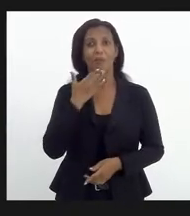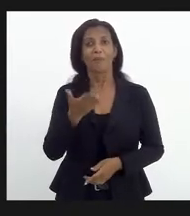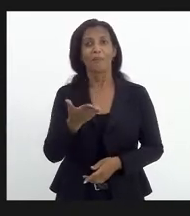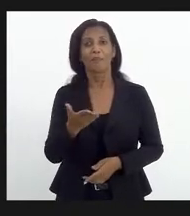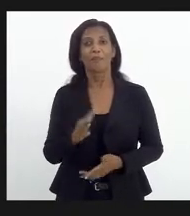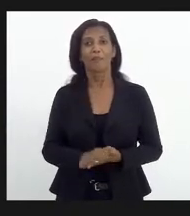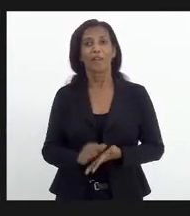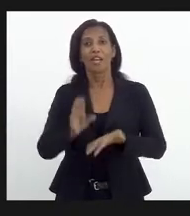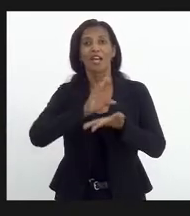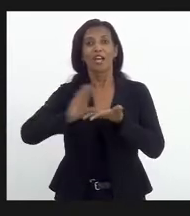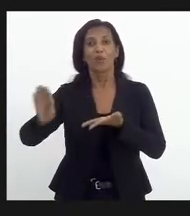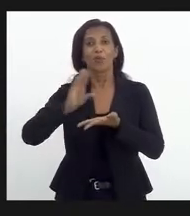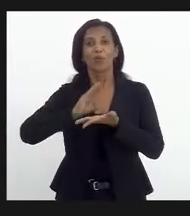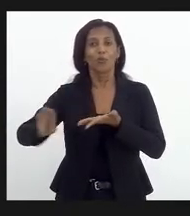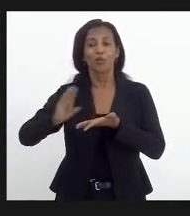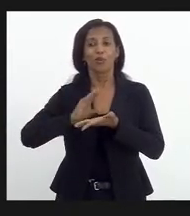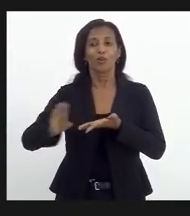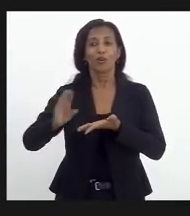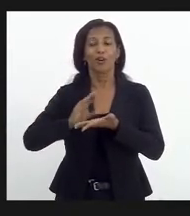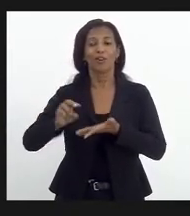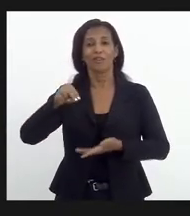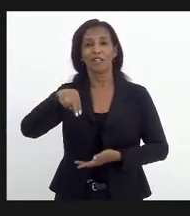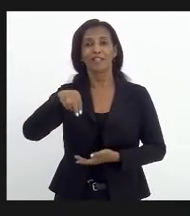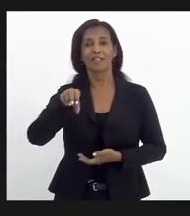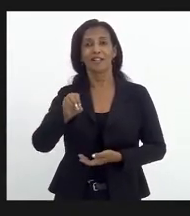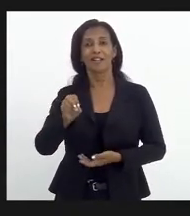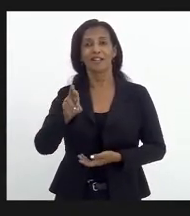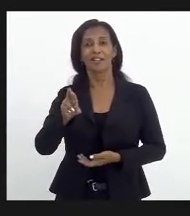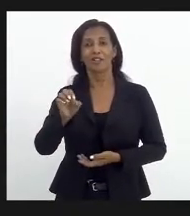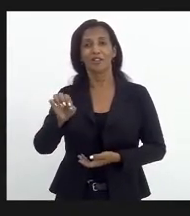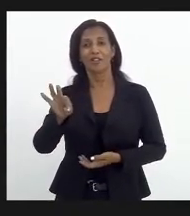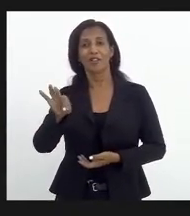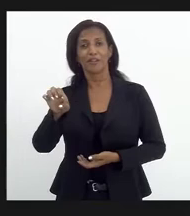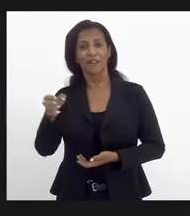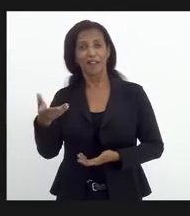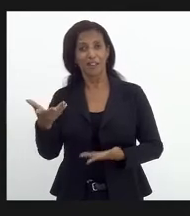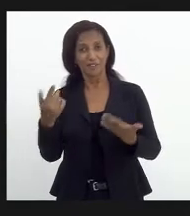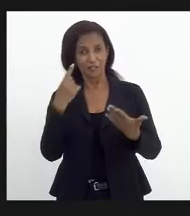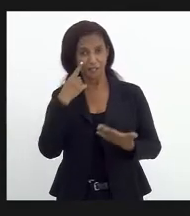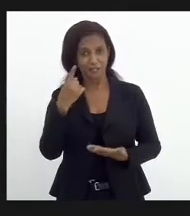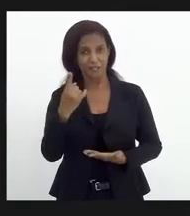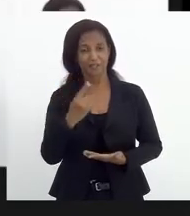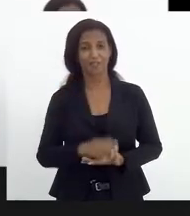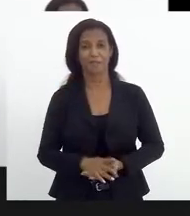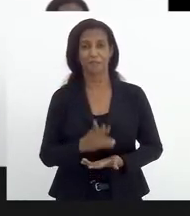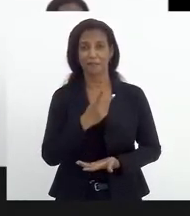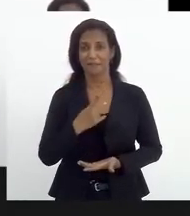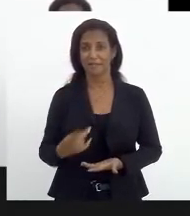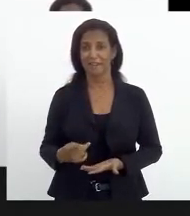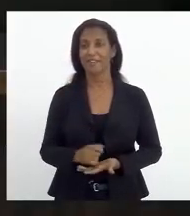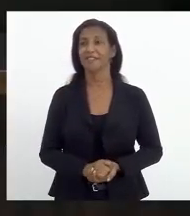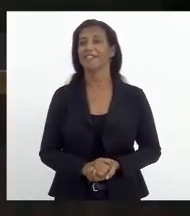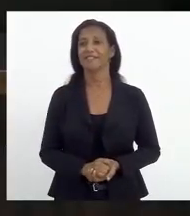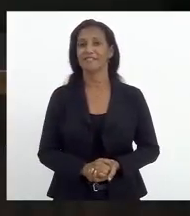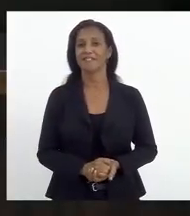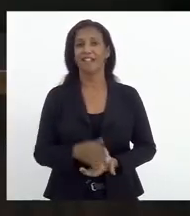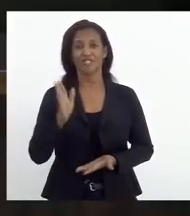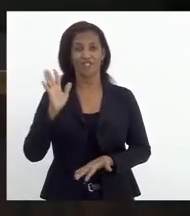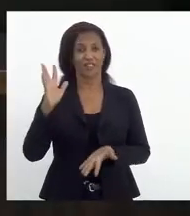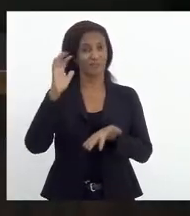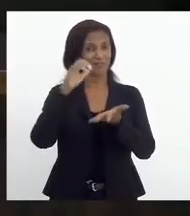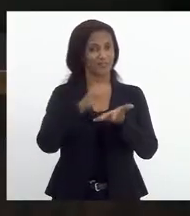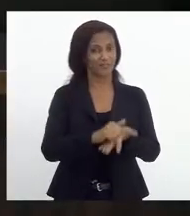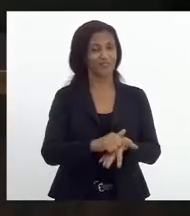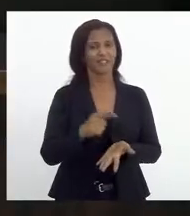bastante recurso aqui para o norte e noroeste do estado, deputado Jair Bittencourt. Está feito o registro, Chico. Então